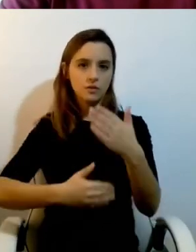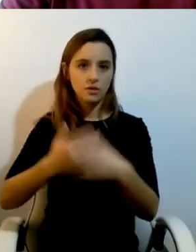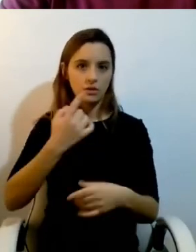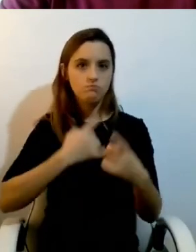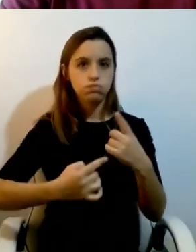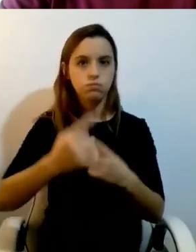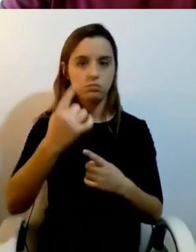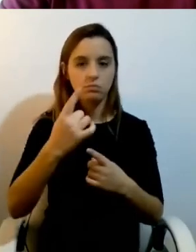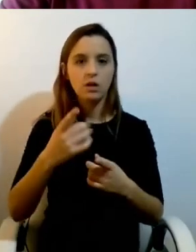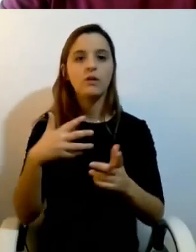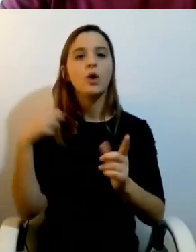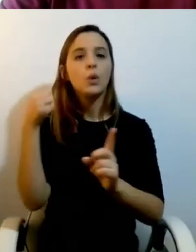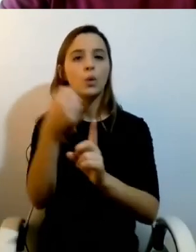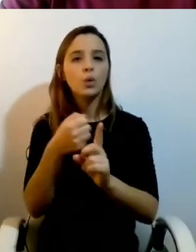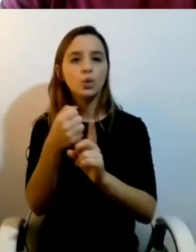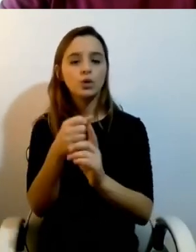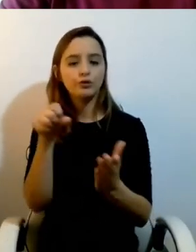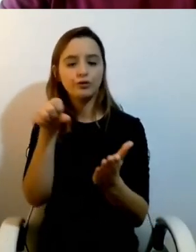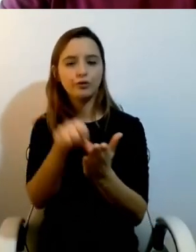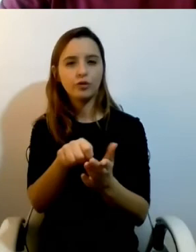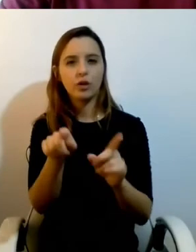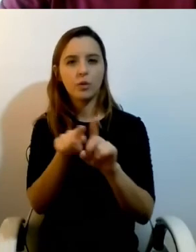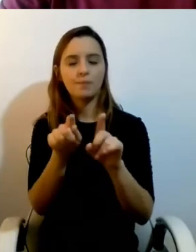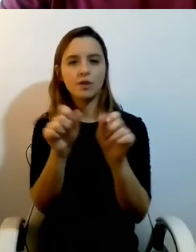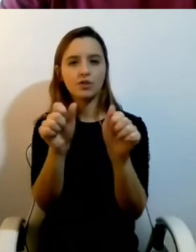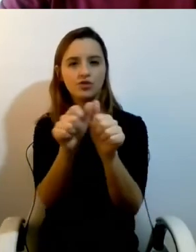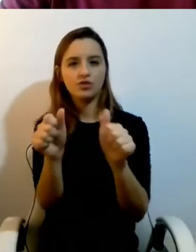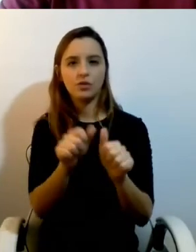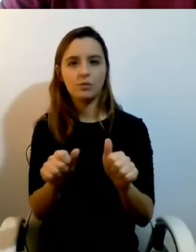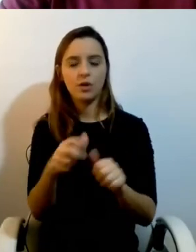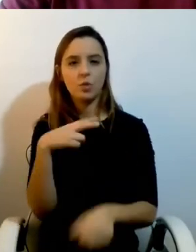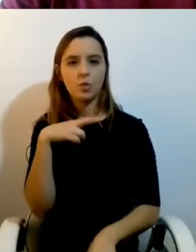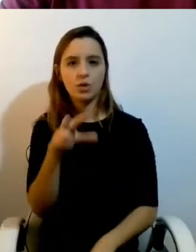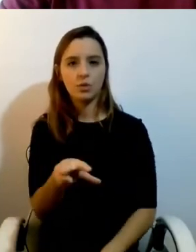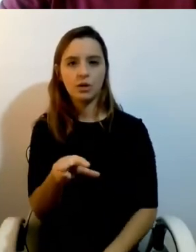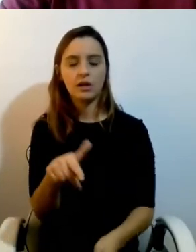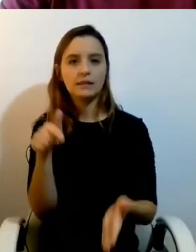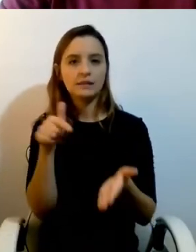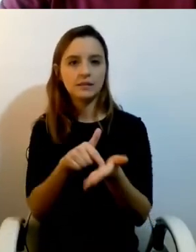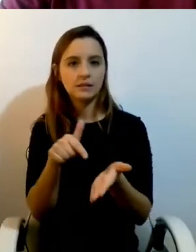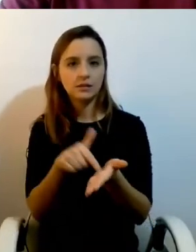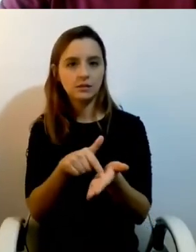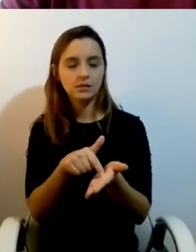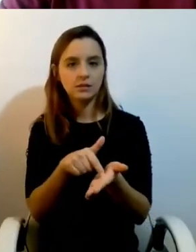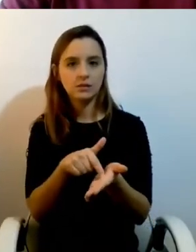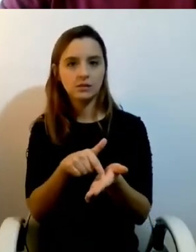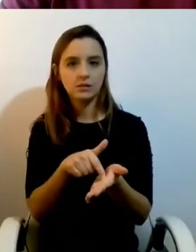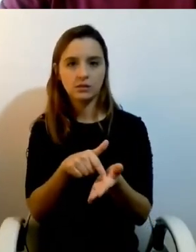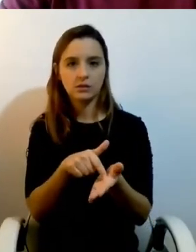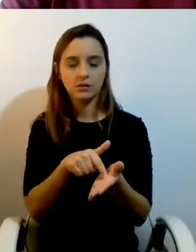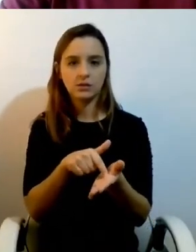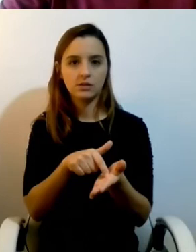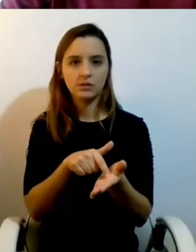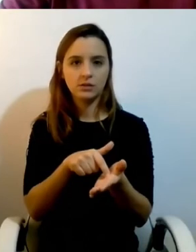luta na existência de um sistema de assistência pessoal e na exigência que a filosofia de vida independente se